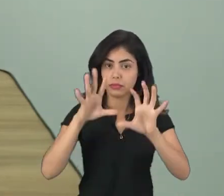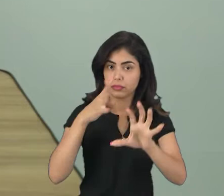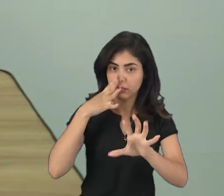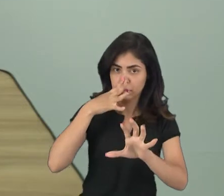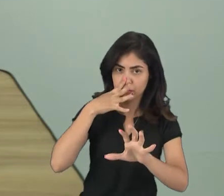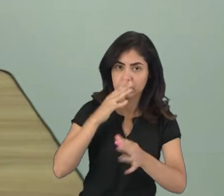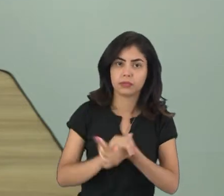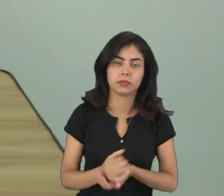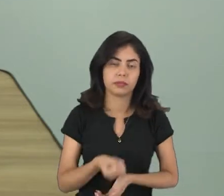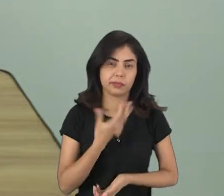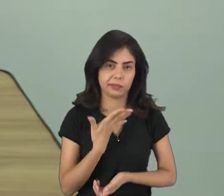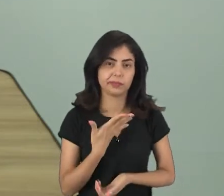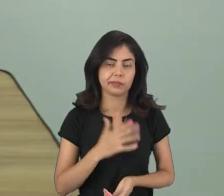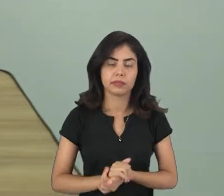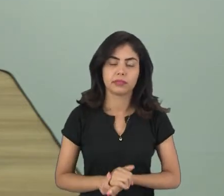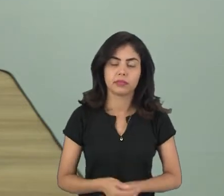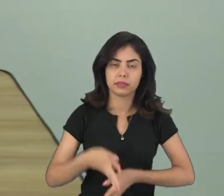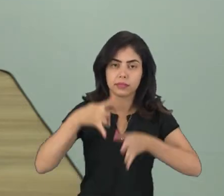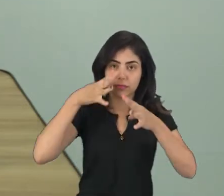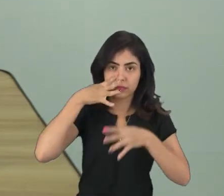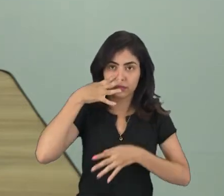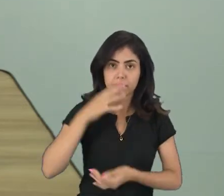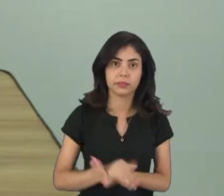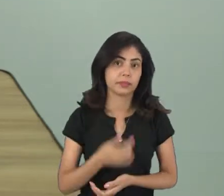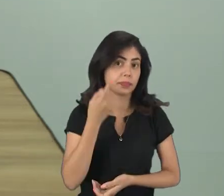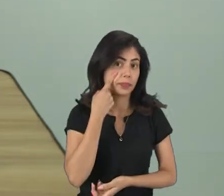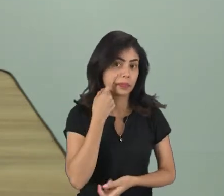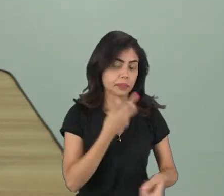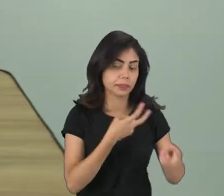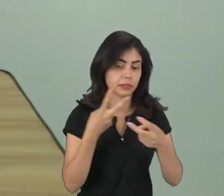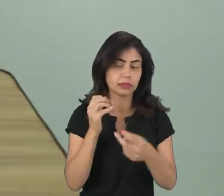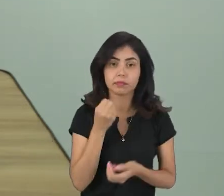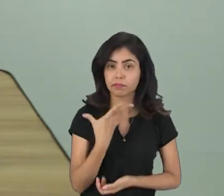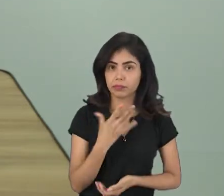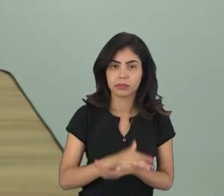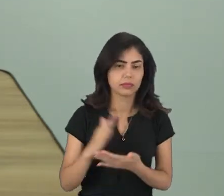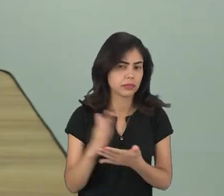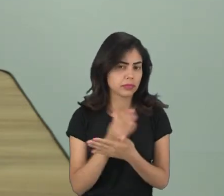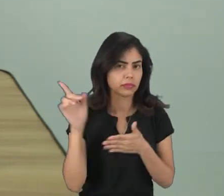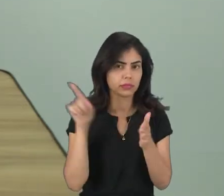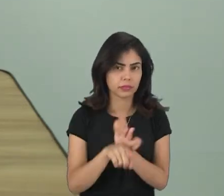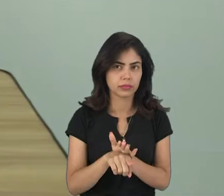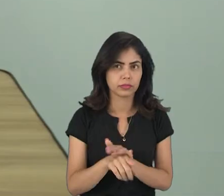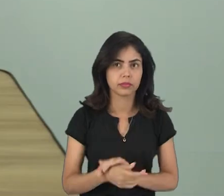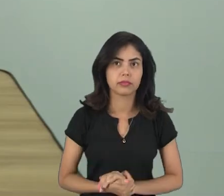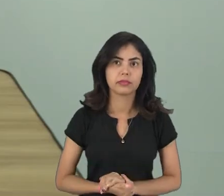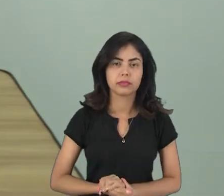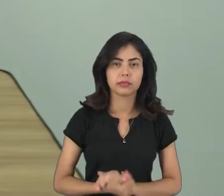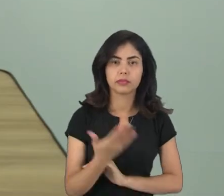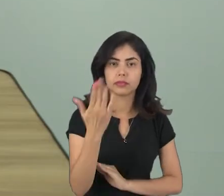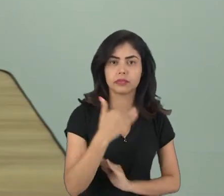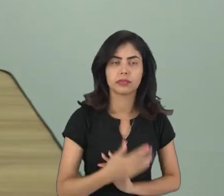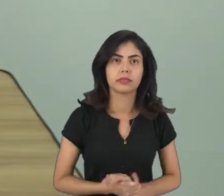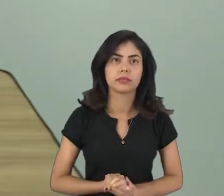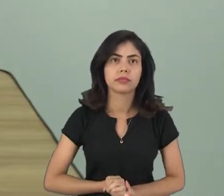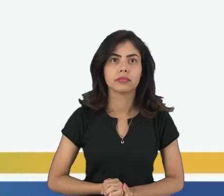com bastante atenção e observe bem que depois eu vou fazer algumas perguntinhas. Vamos lá?